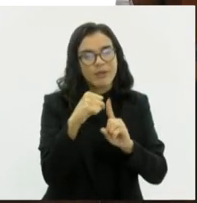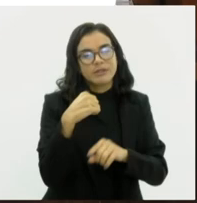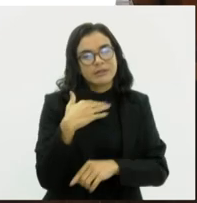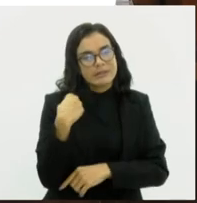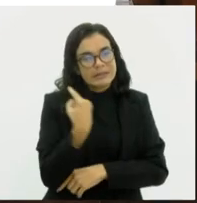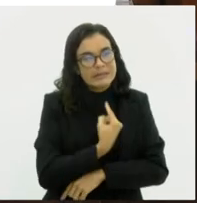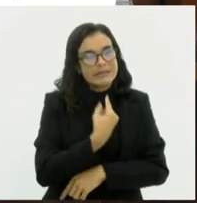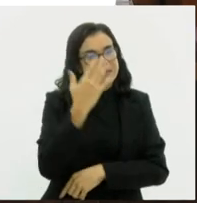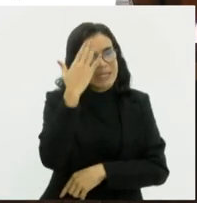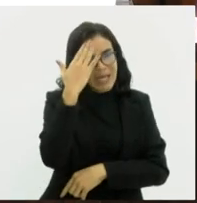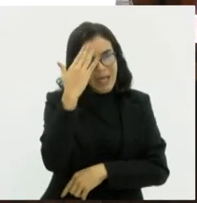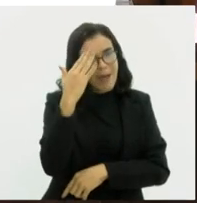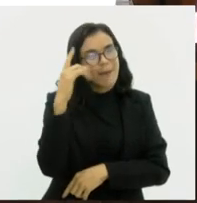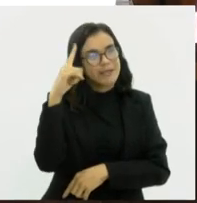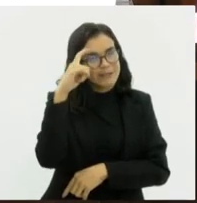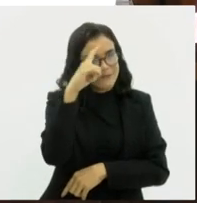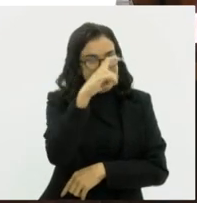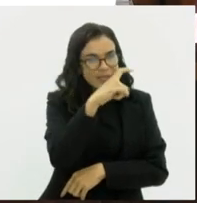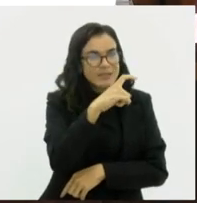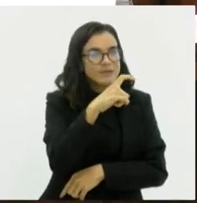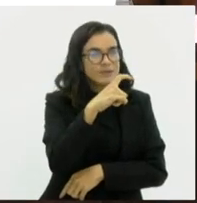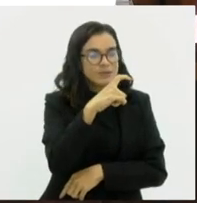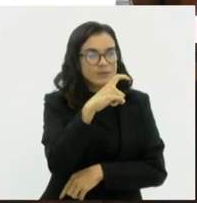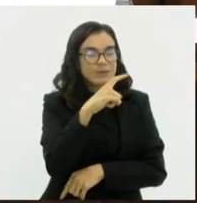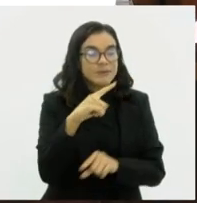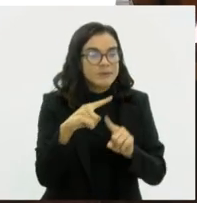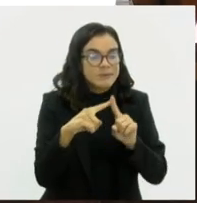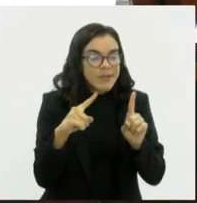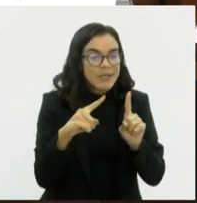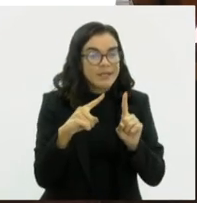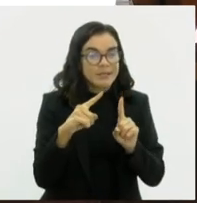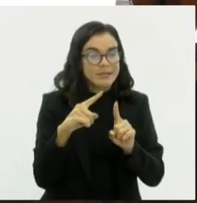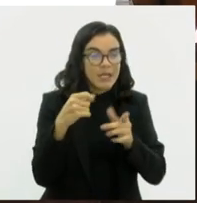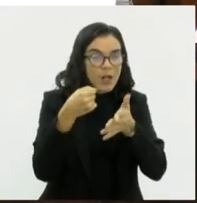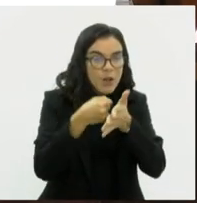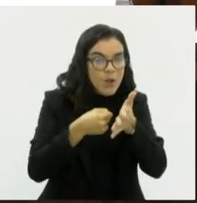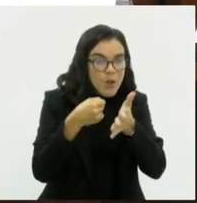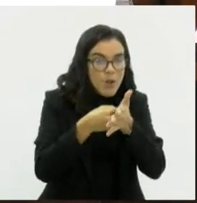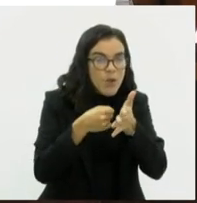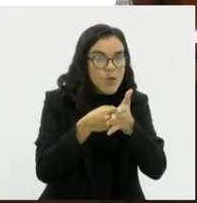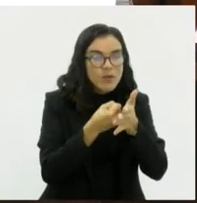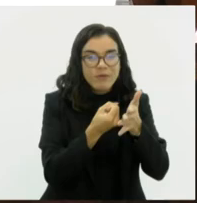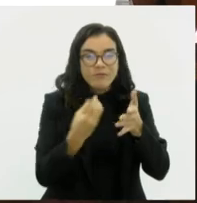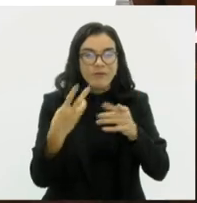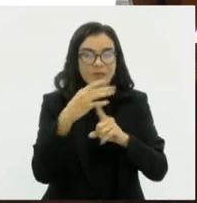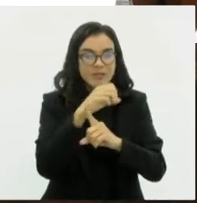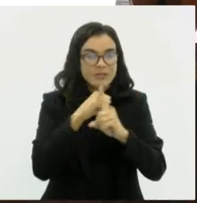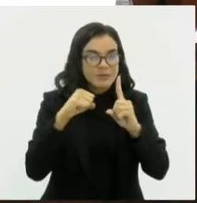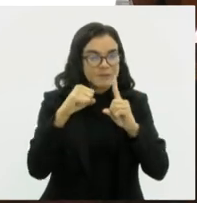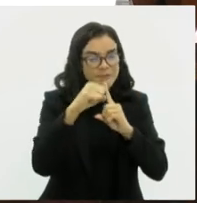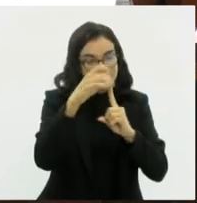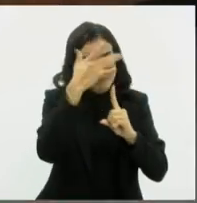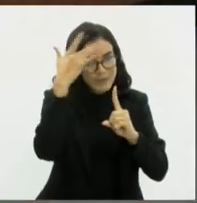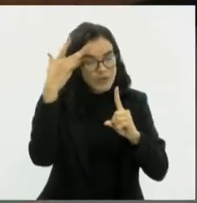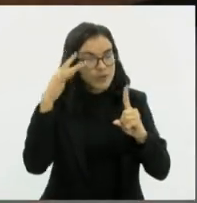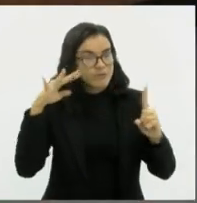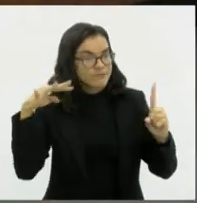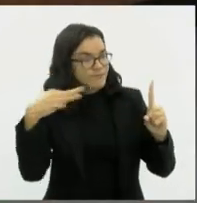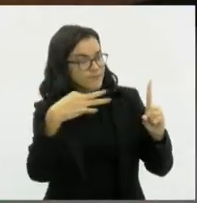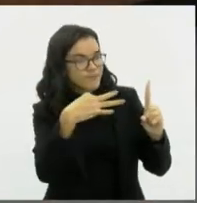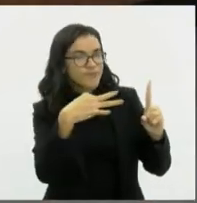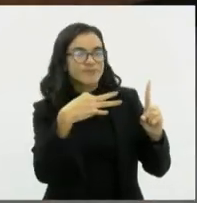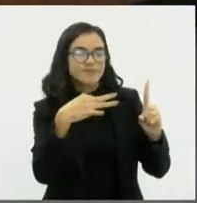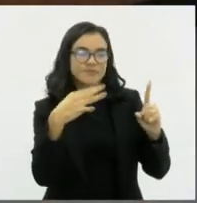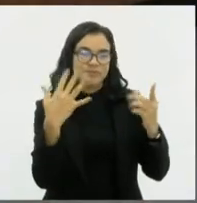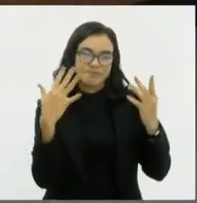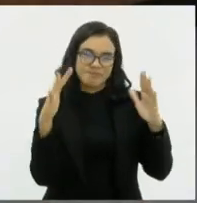que não é fácil, a gente sabe da sua luta, né? Mas a sua luta está sendo vista por muita gente, o dia de hoje é um exemplo disso. Então, vou pedir uma